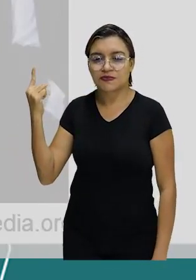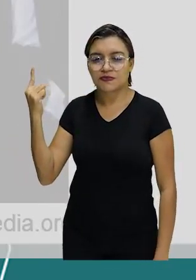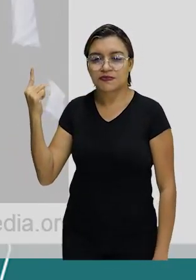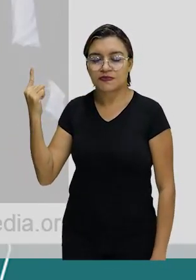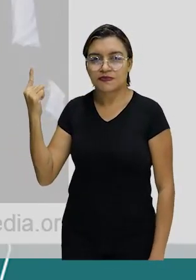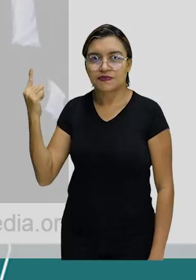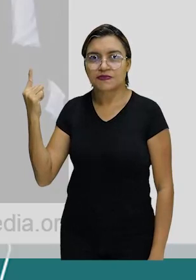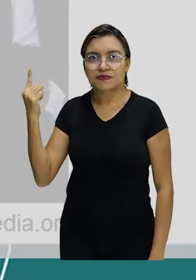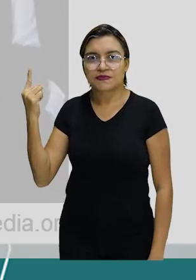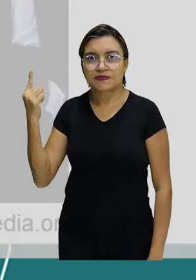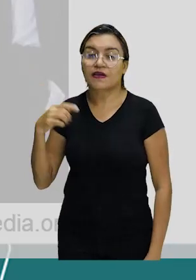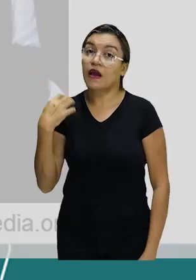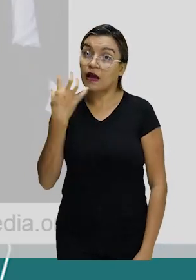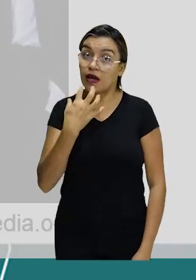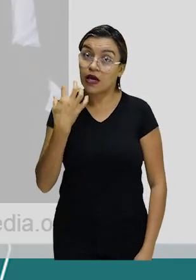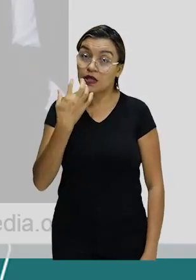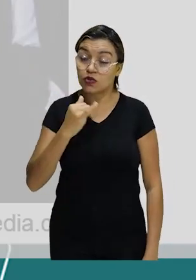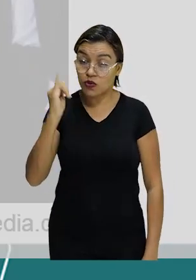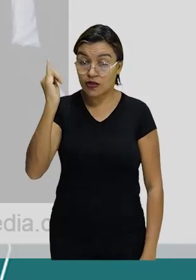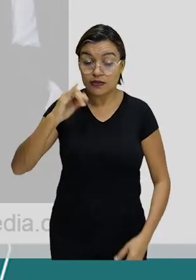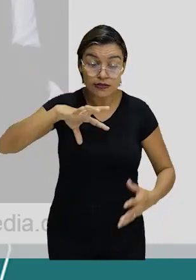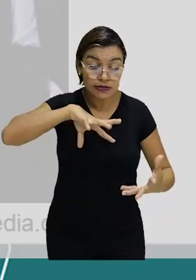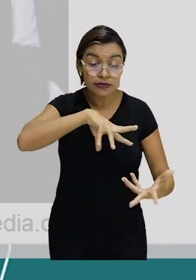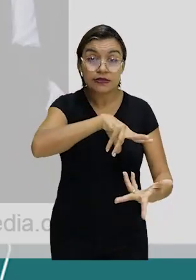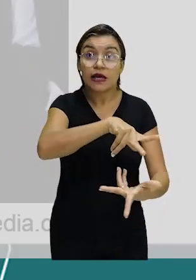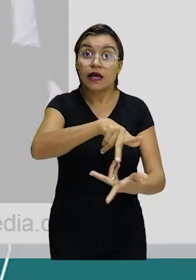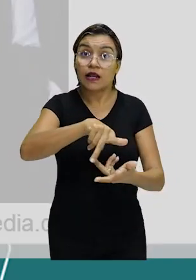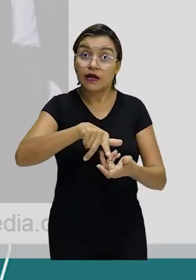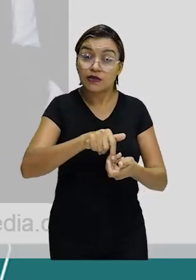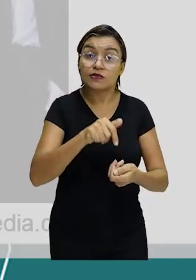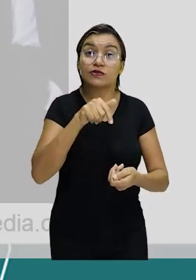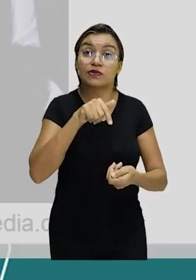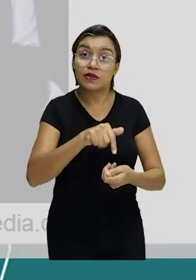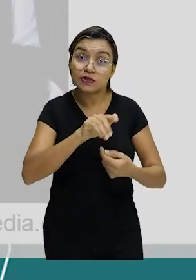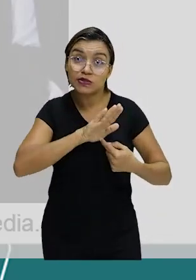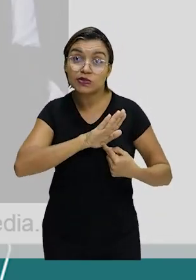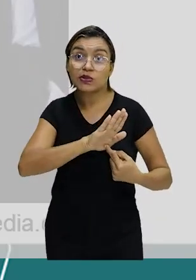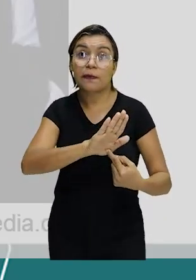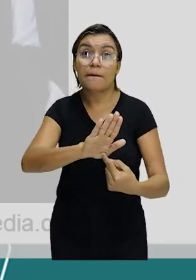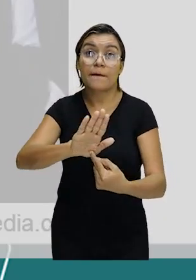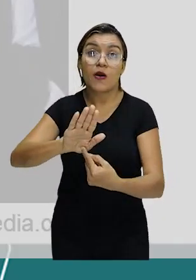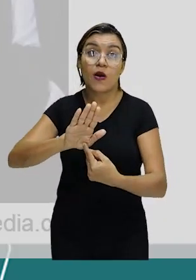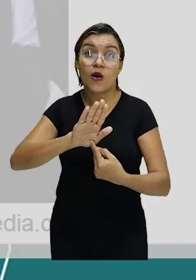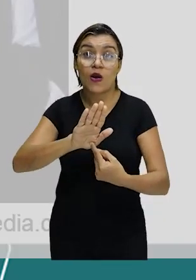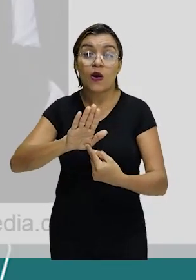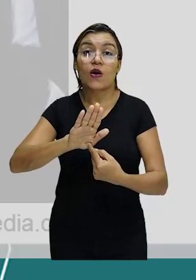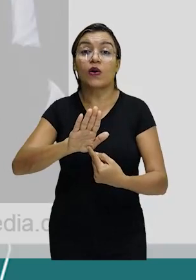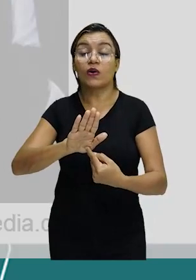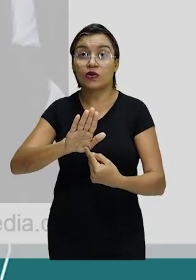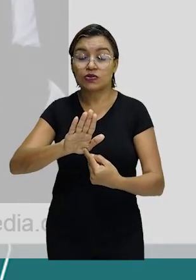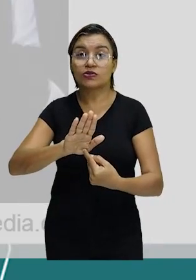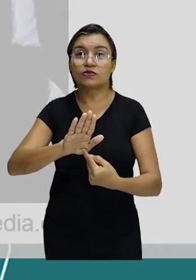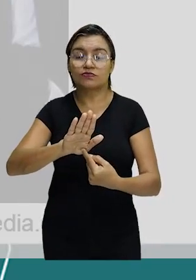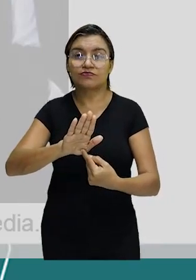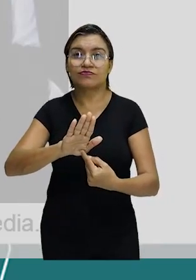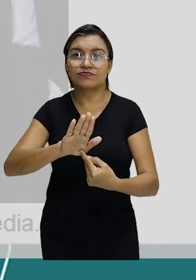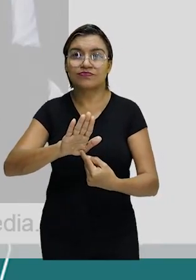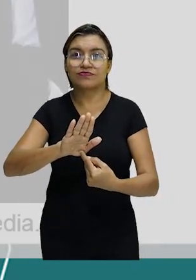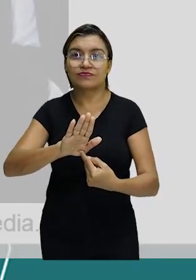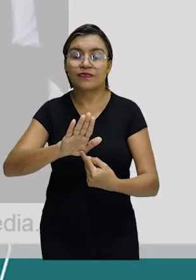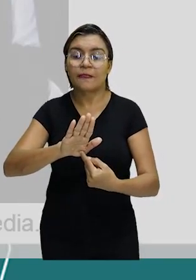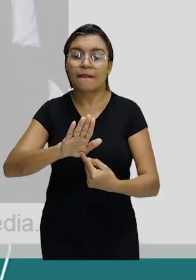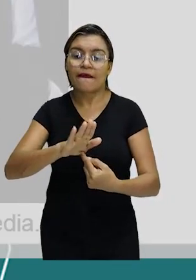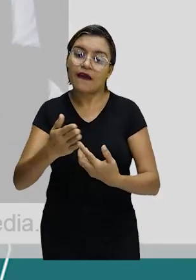Martinez, cantoras internacionais que transmitem as suas músicas a partir de um idioma. Mais